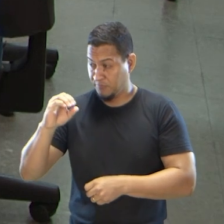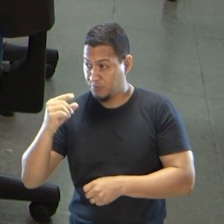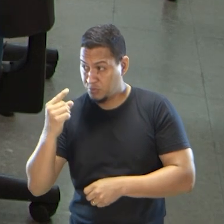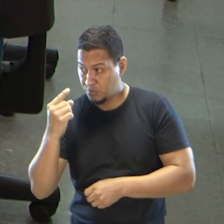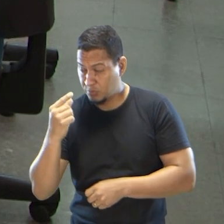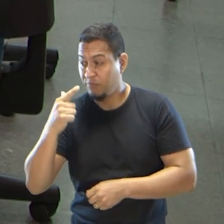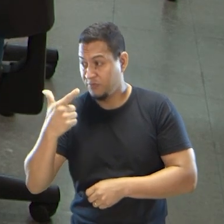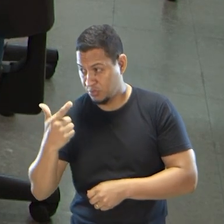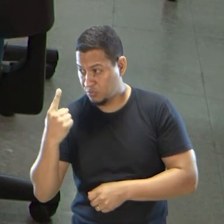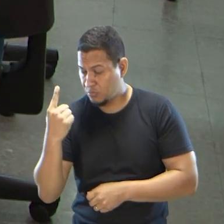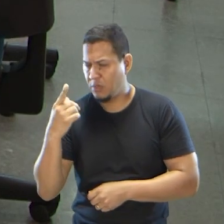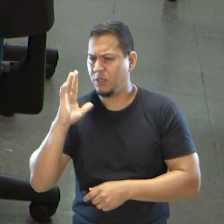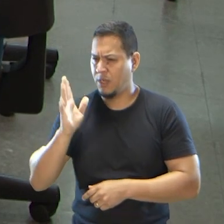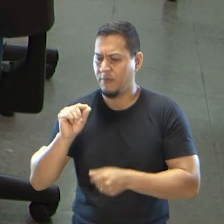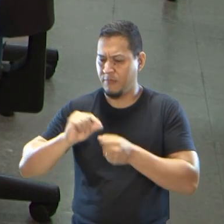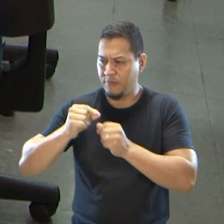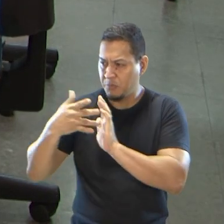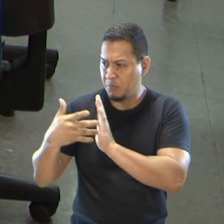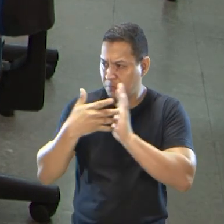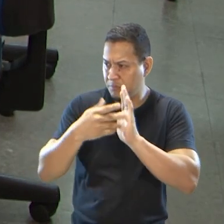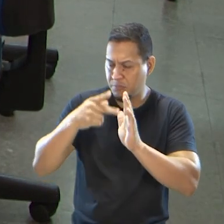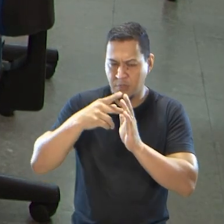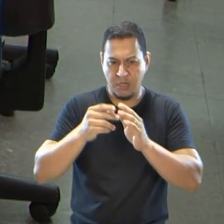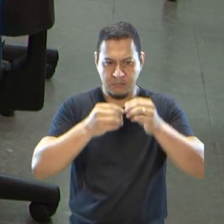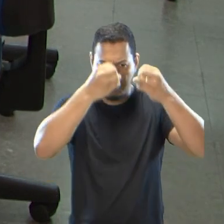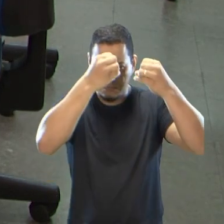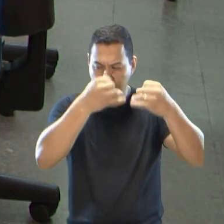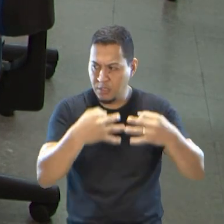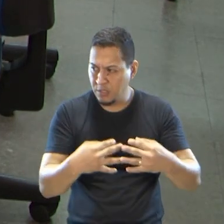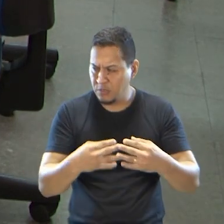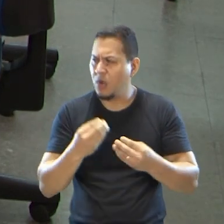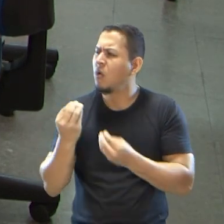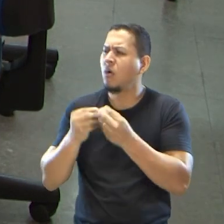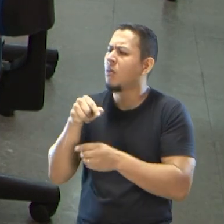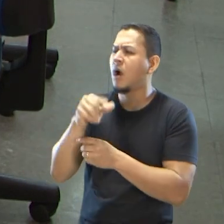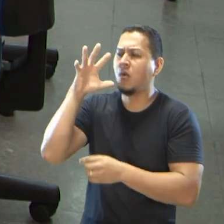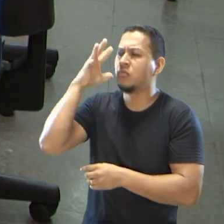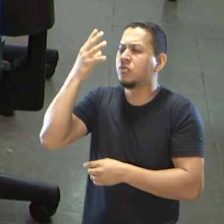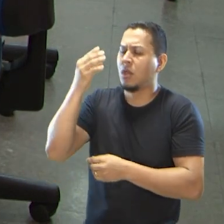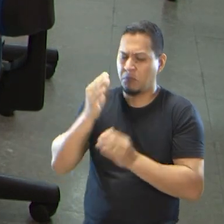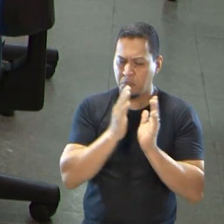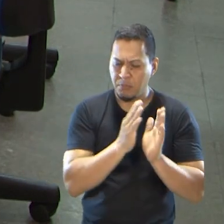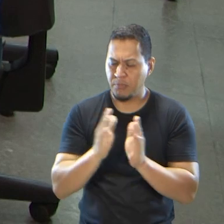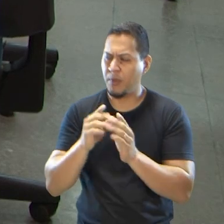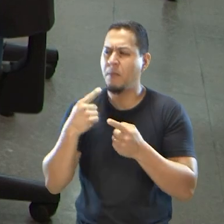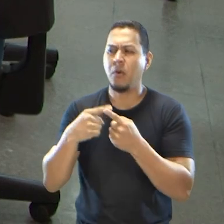aplicado recentemente um questionário de autoavaliação do PPGS-Bio. Sim. Como foi esse